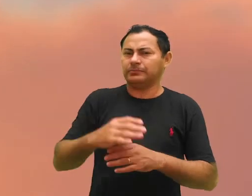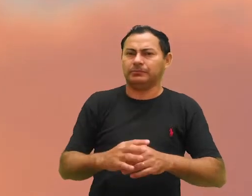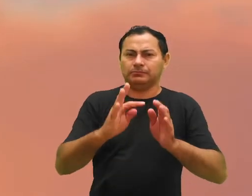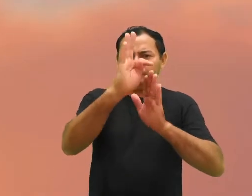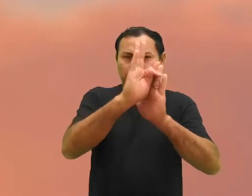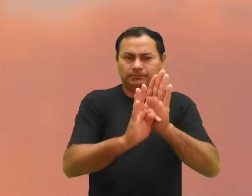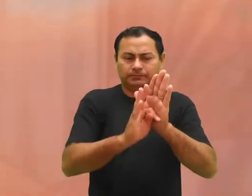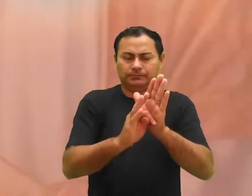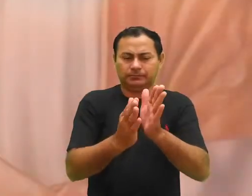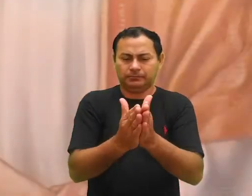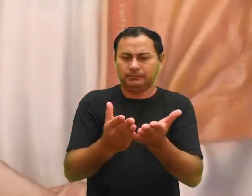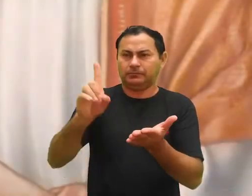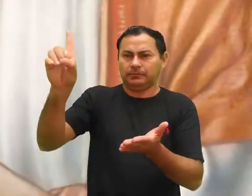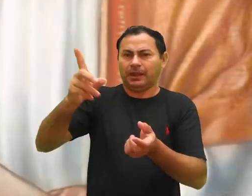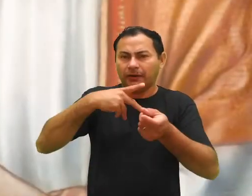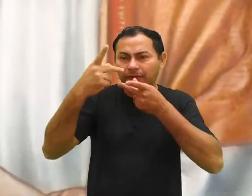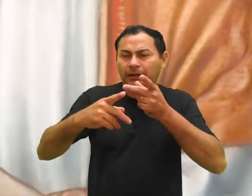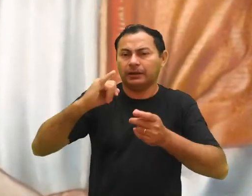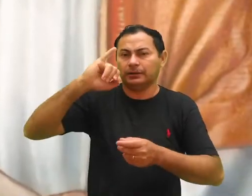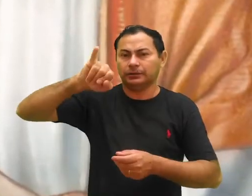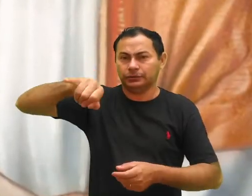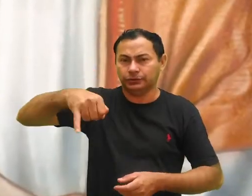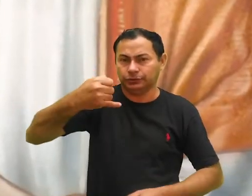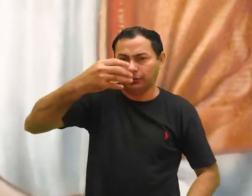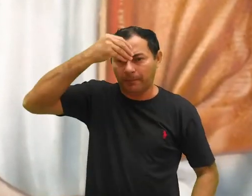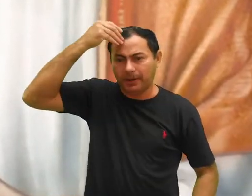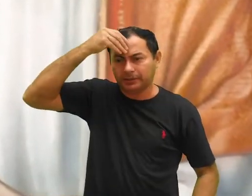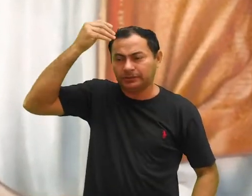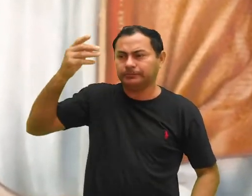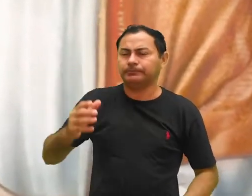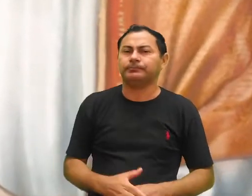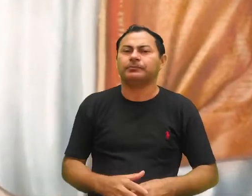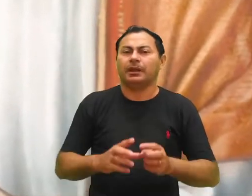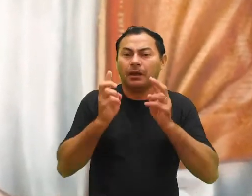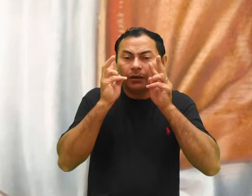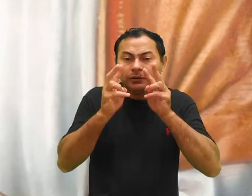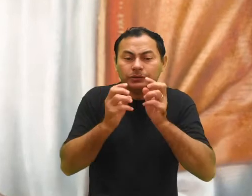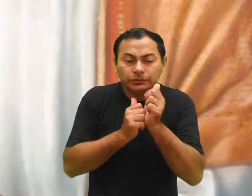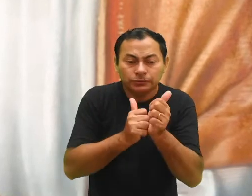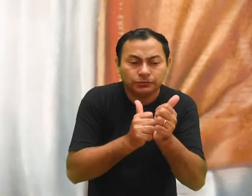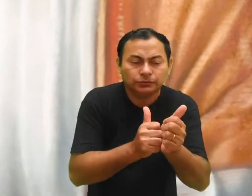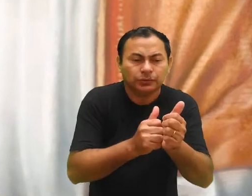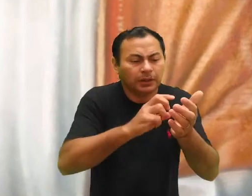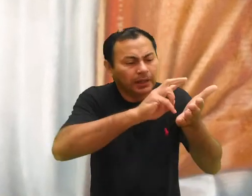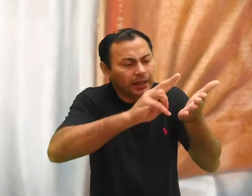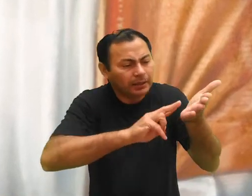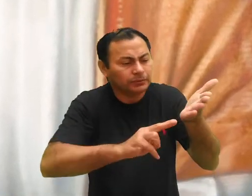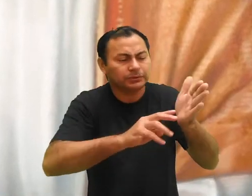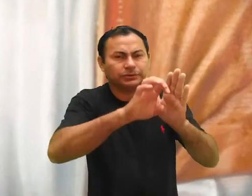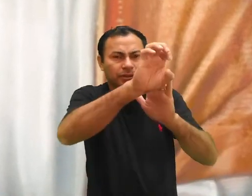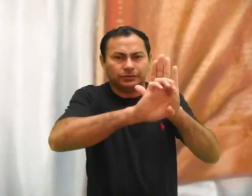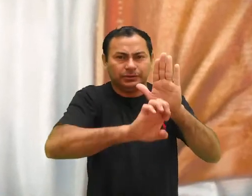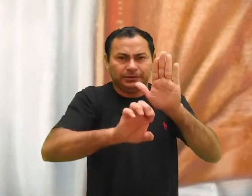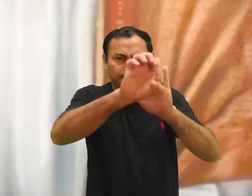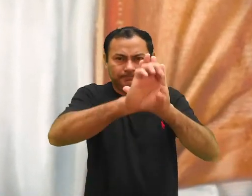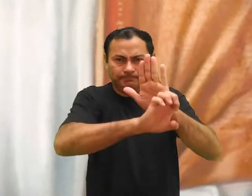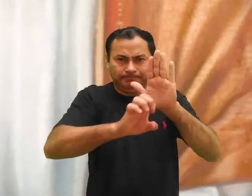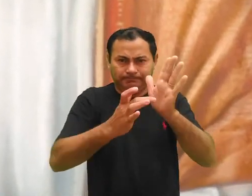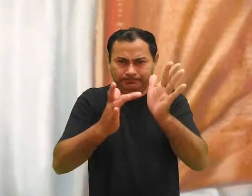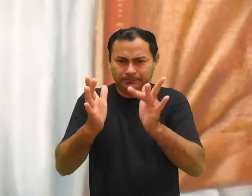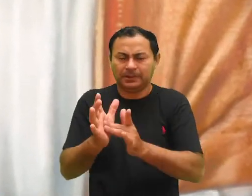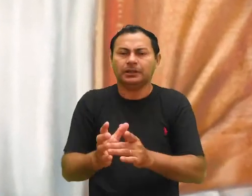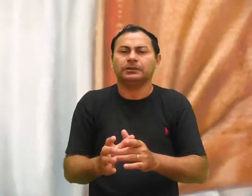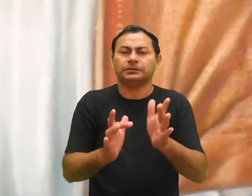Batista. Ele usou textos das Escrituras para falar de João Batista. Acompanhando Jesus pelos evangelhos, veremos